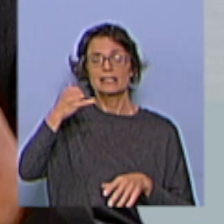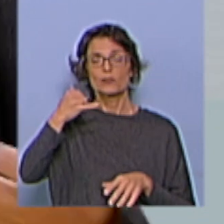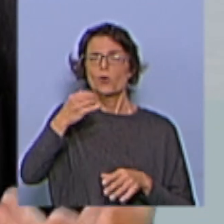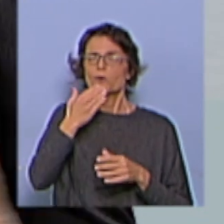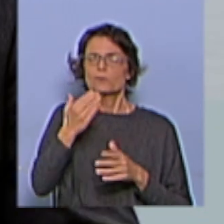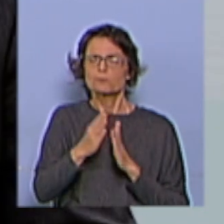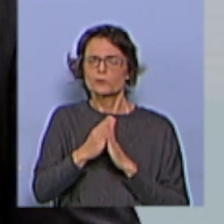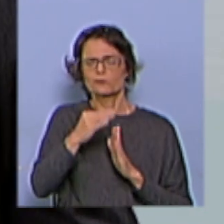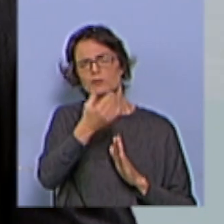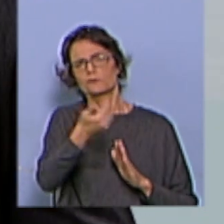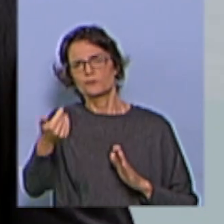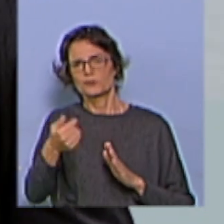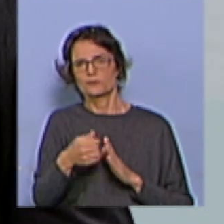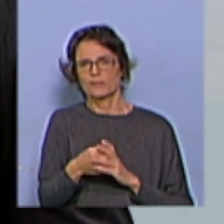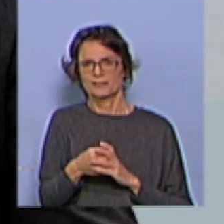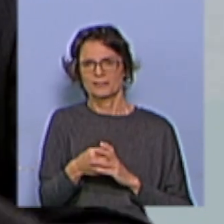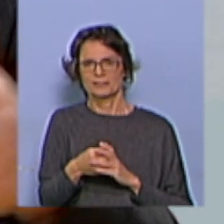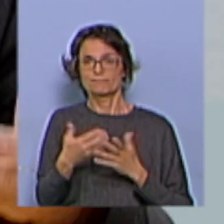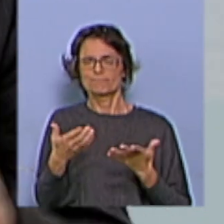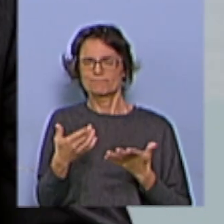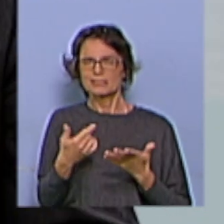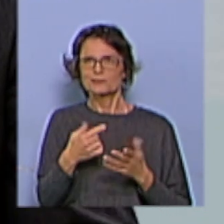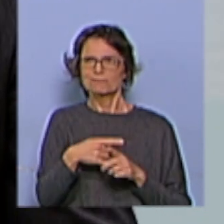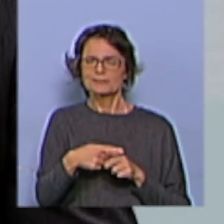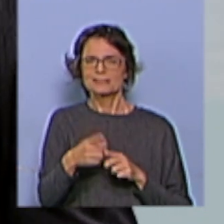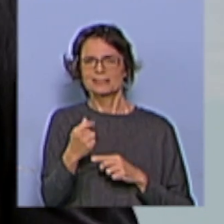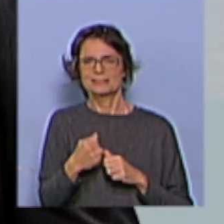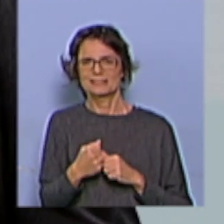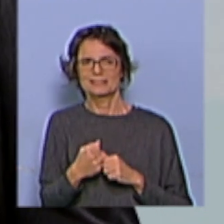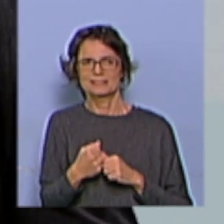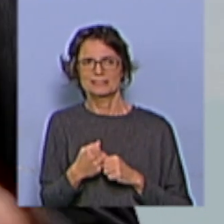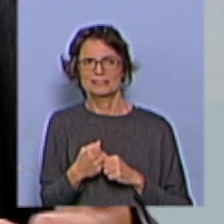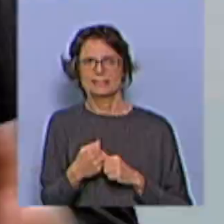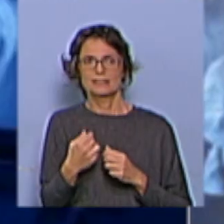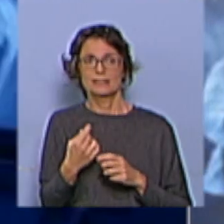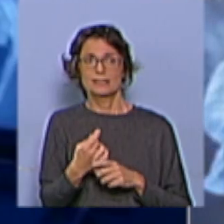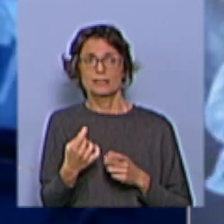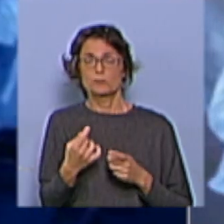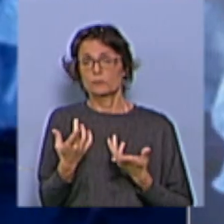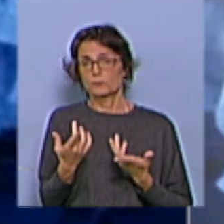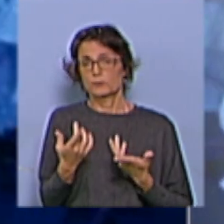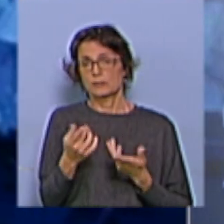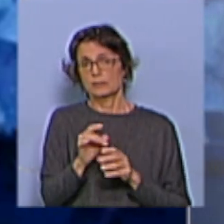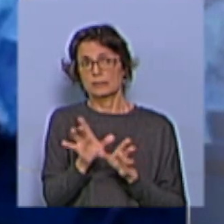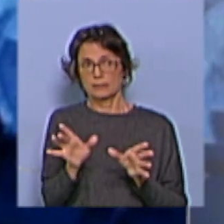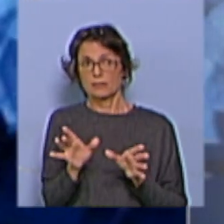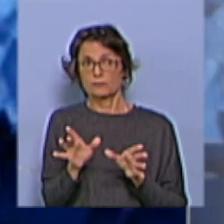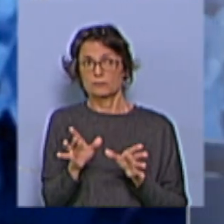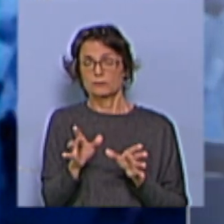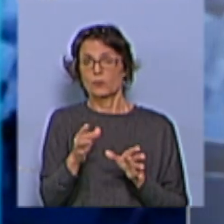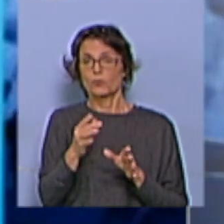presença... No fundo, a presença é importante, mas não é só a presença, porque eles depois, ao regressarem ao hospital, também lhe foi-lhes pedido que visitassem os